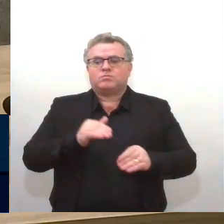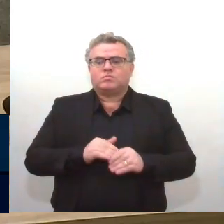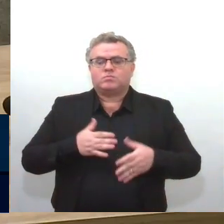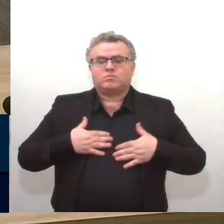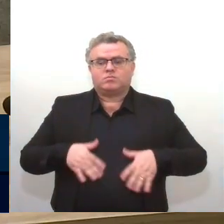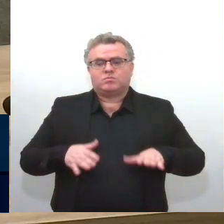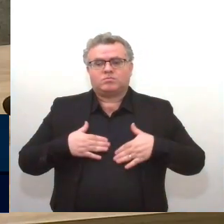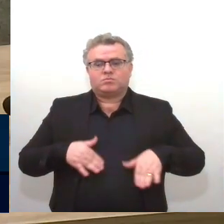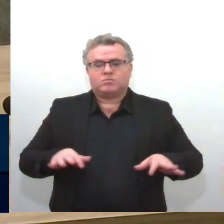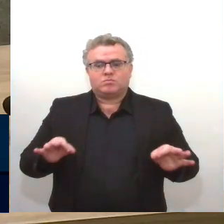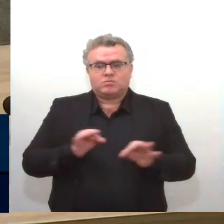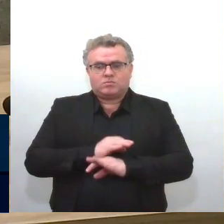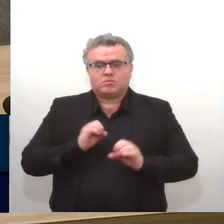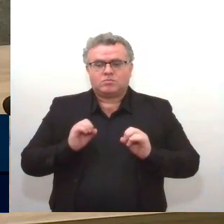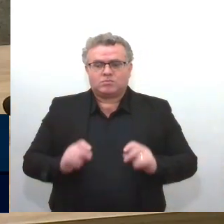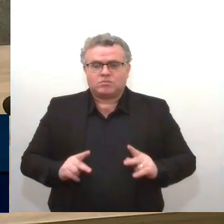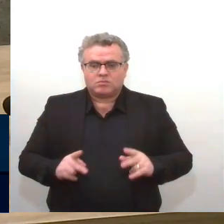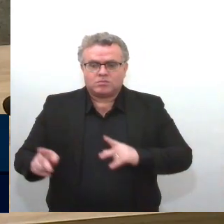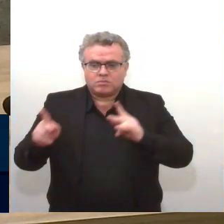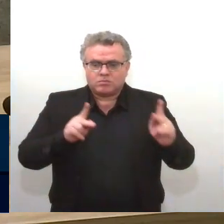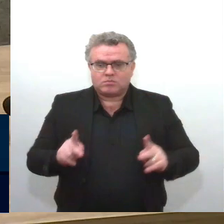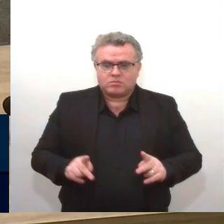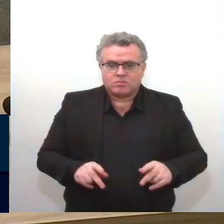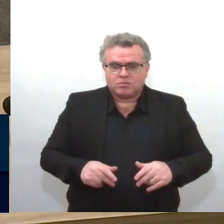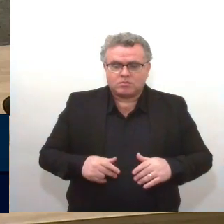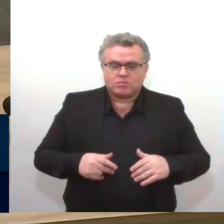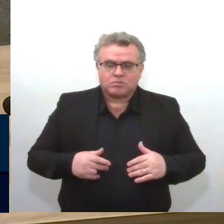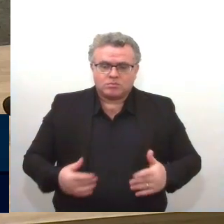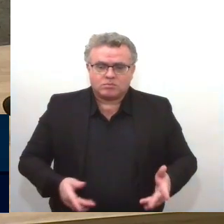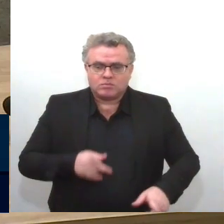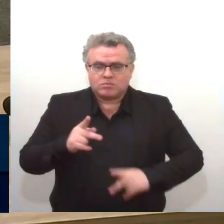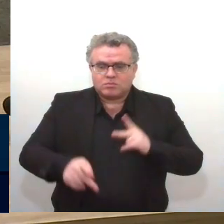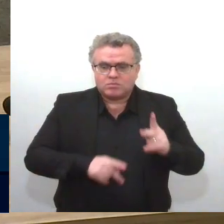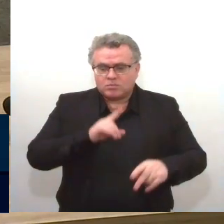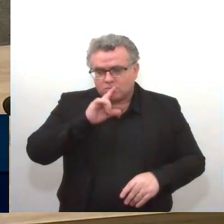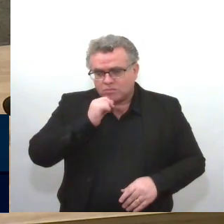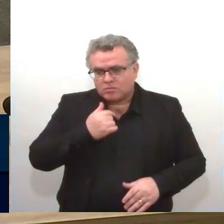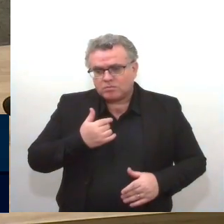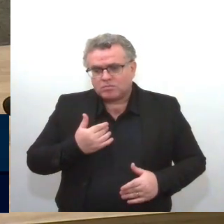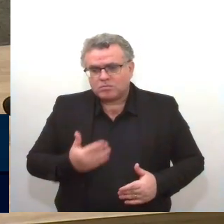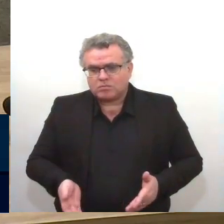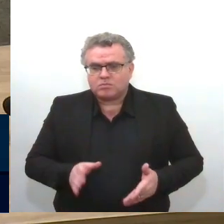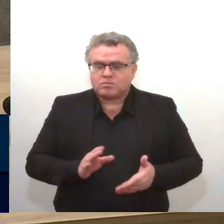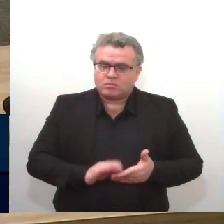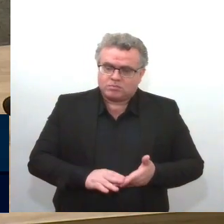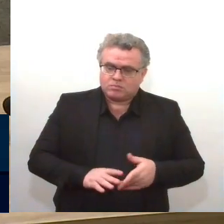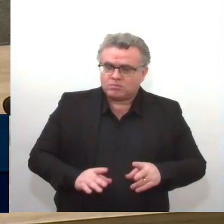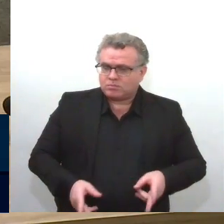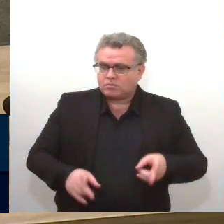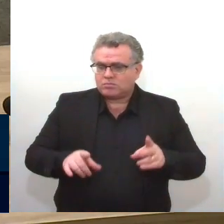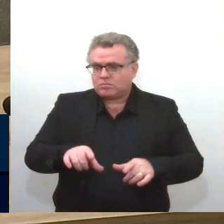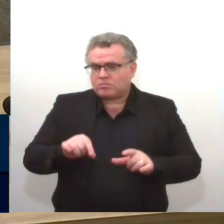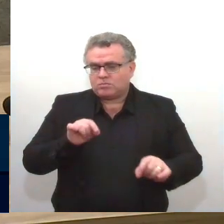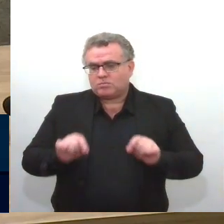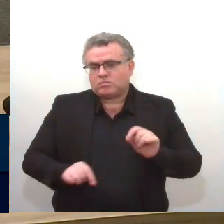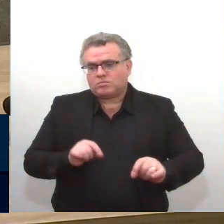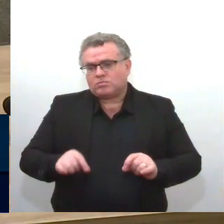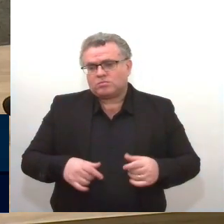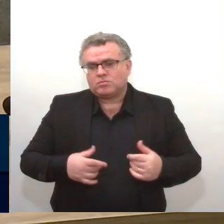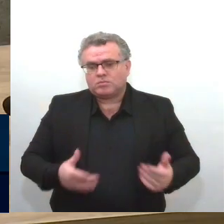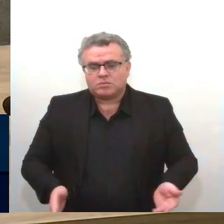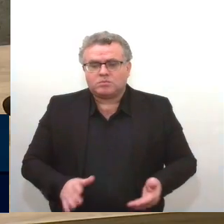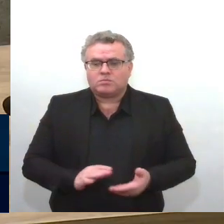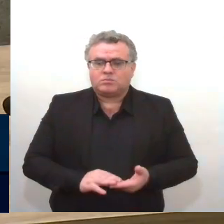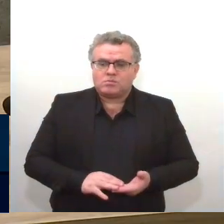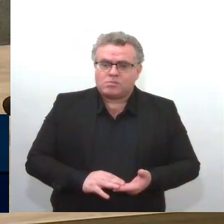paz para que o povo aracajuano possa fazer sua escolha para que Aracaju siga o rumo